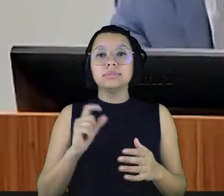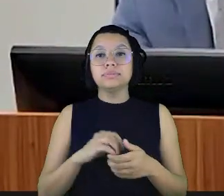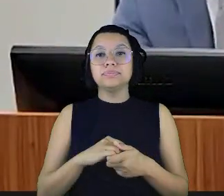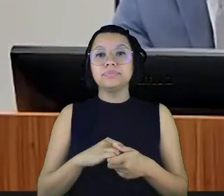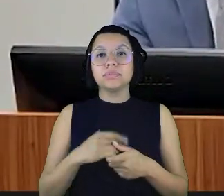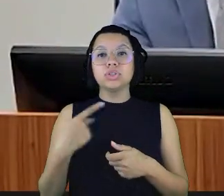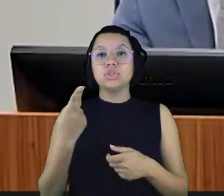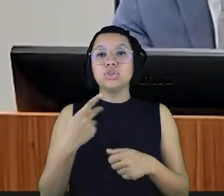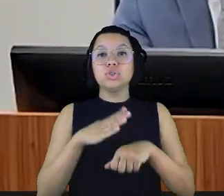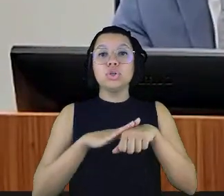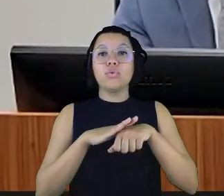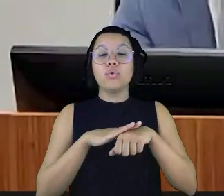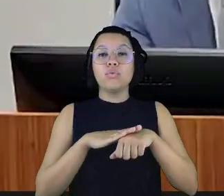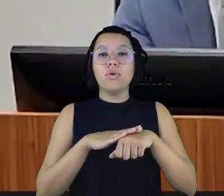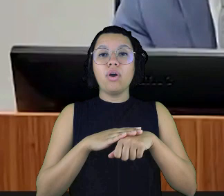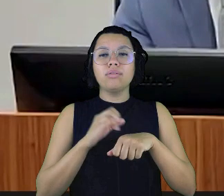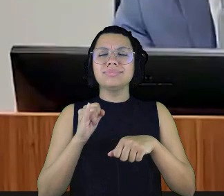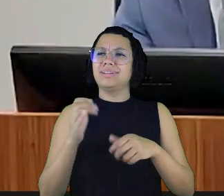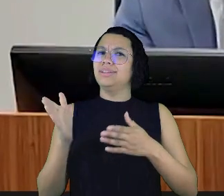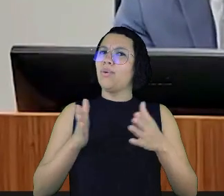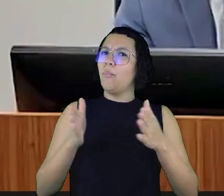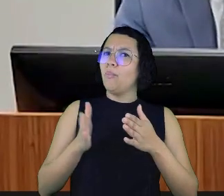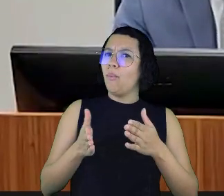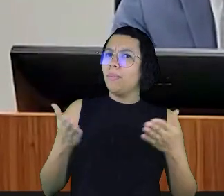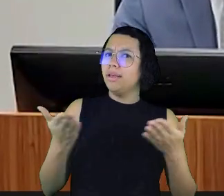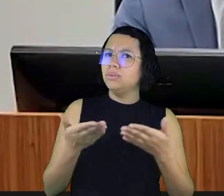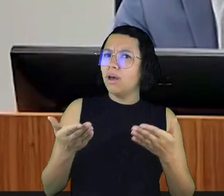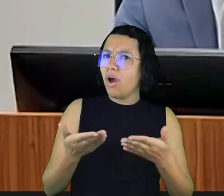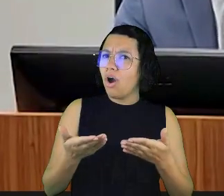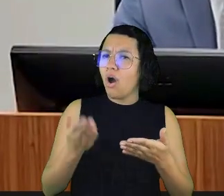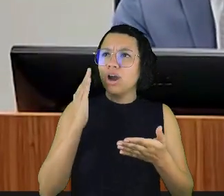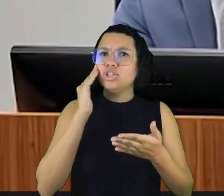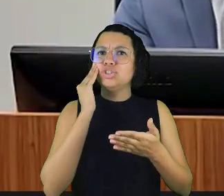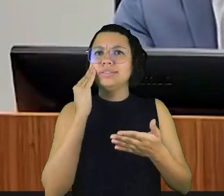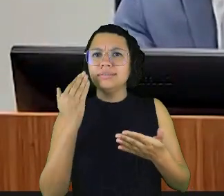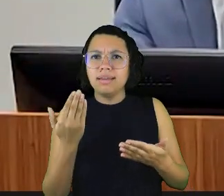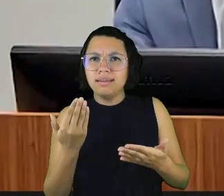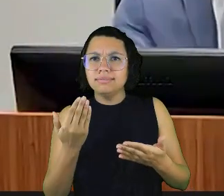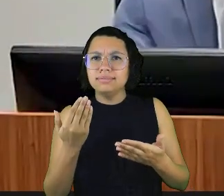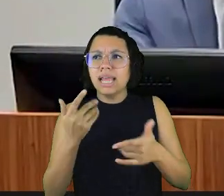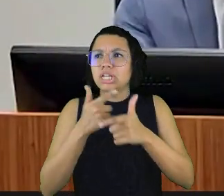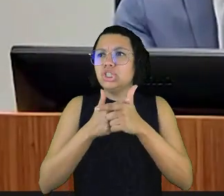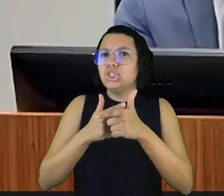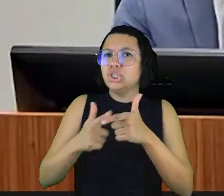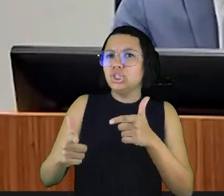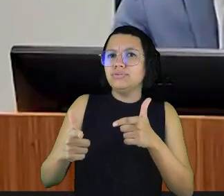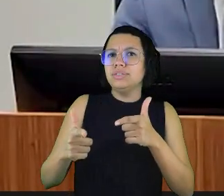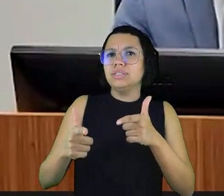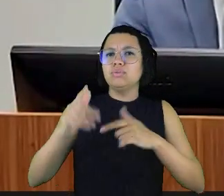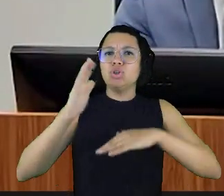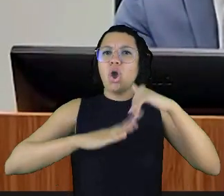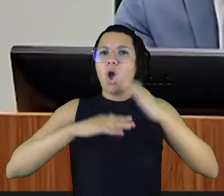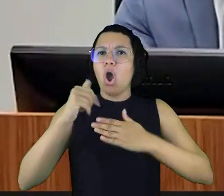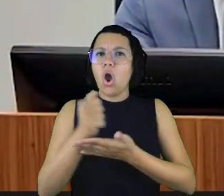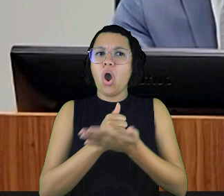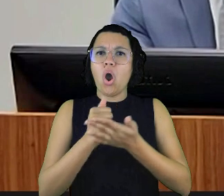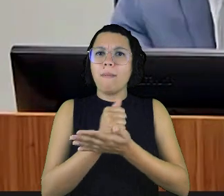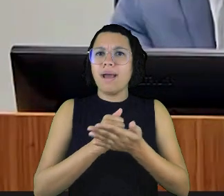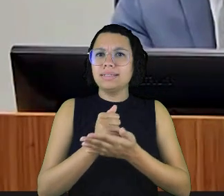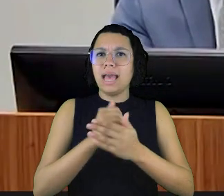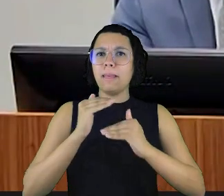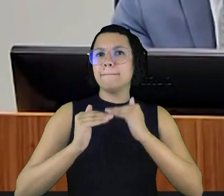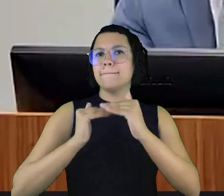é momento da gente definitivamente entender que divisão competencial baseada em procedimento é